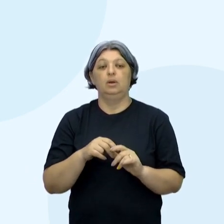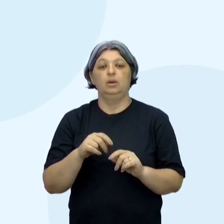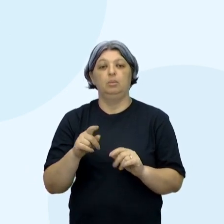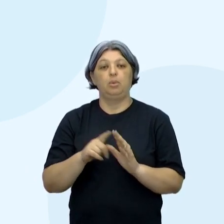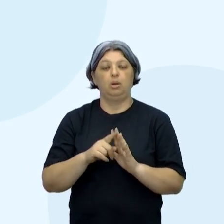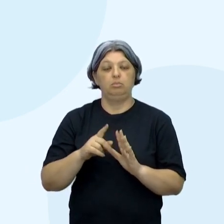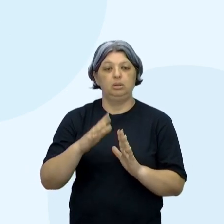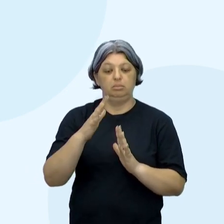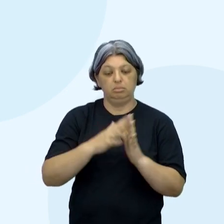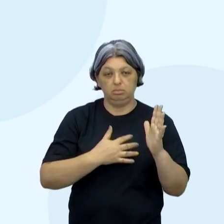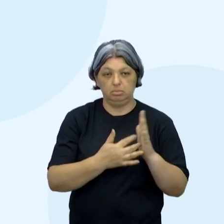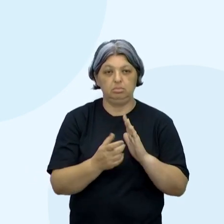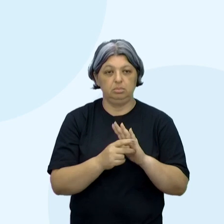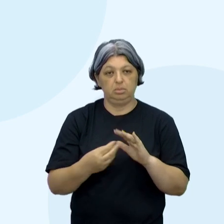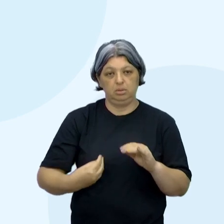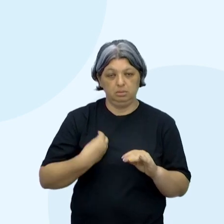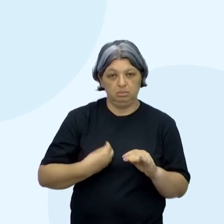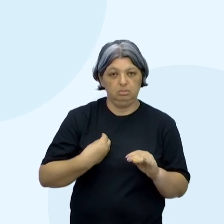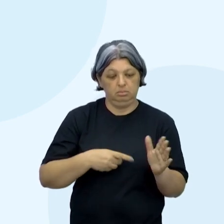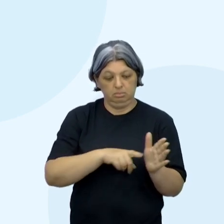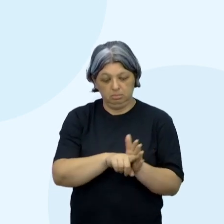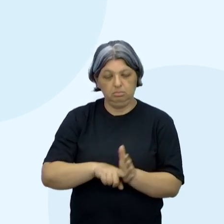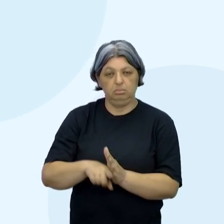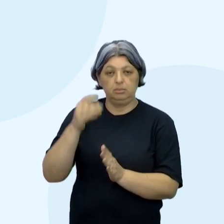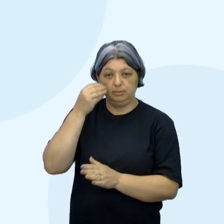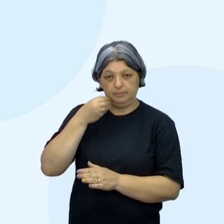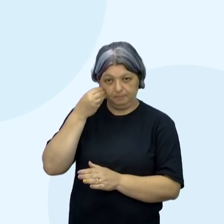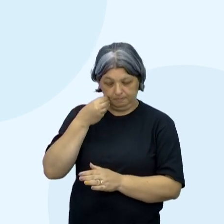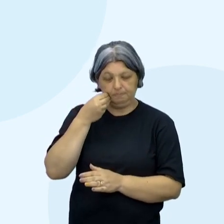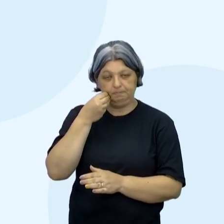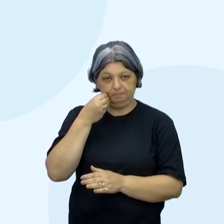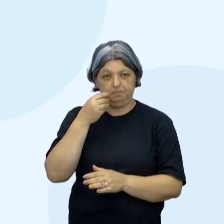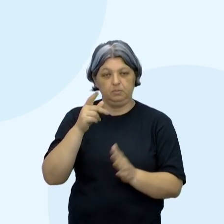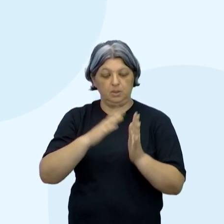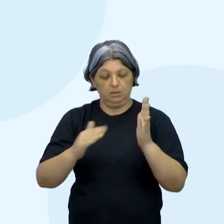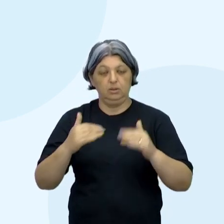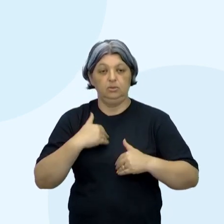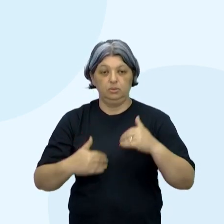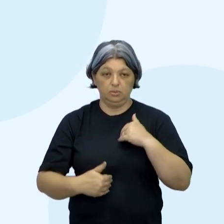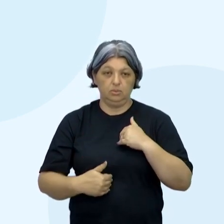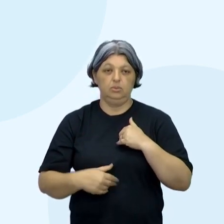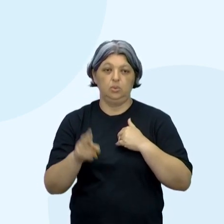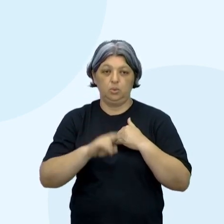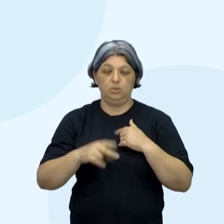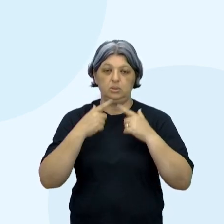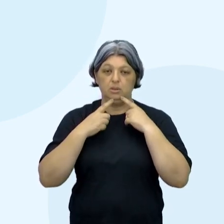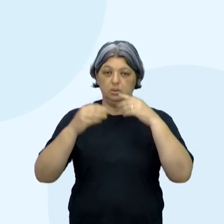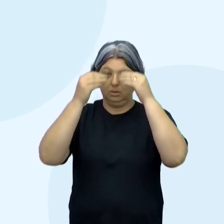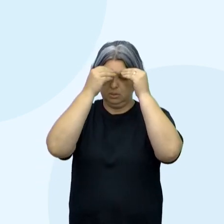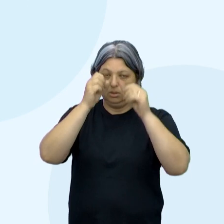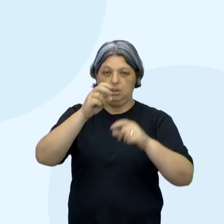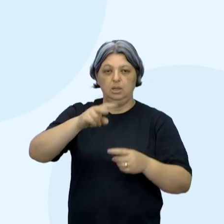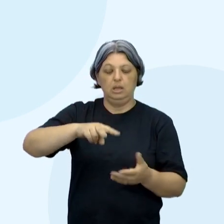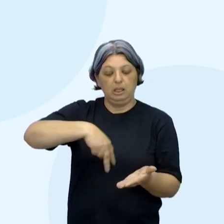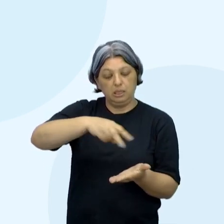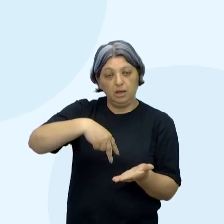que investiguem e vivenciem diferentes estéticas do corpo por meio das linguagens da dança e do audiovisual.